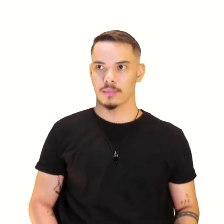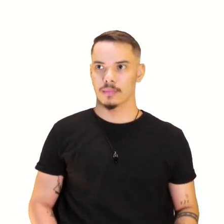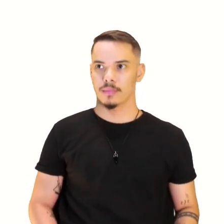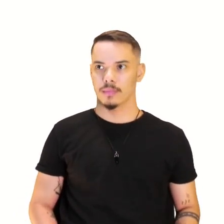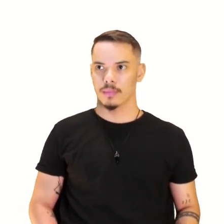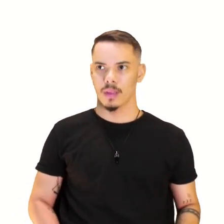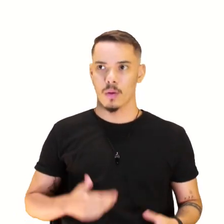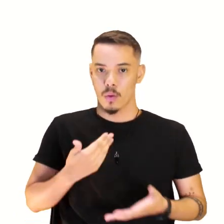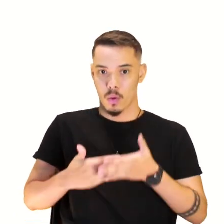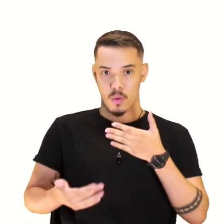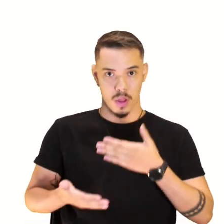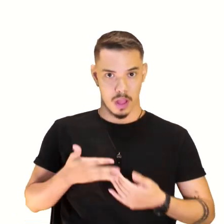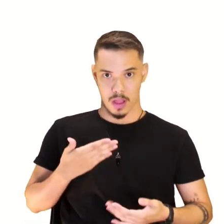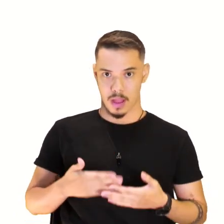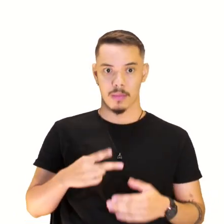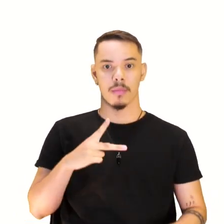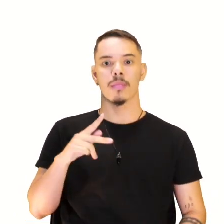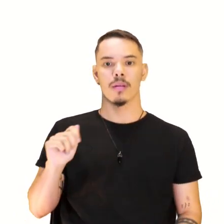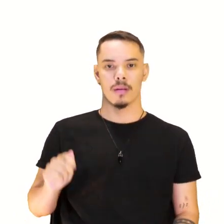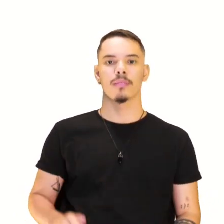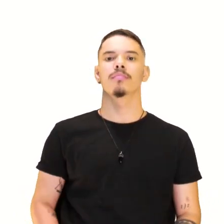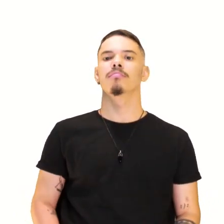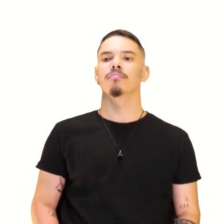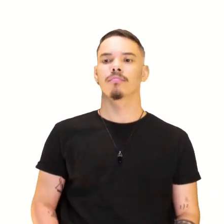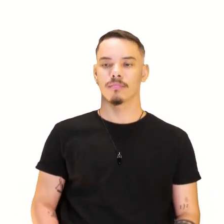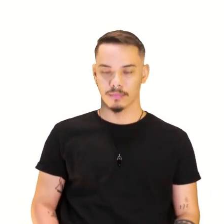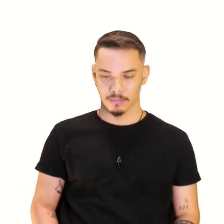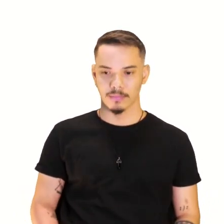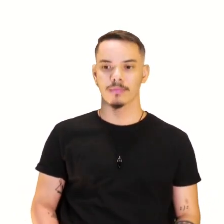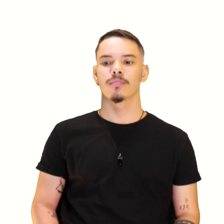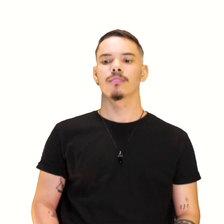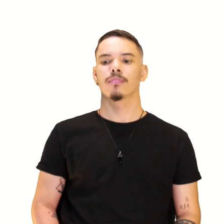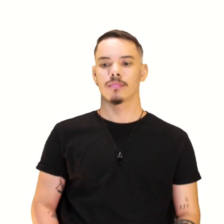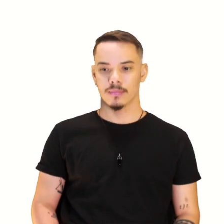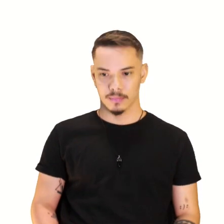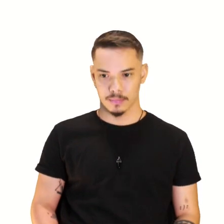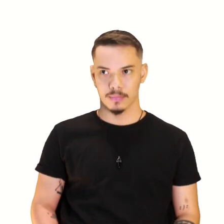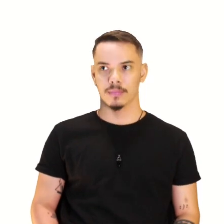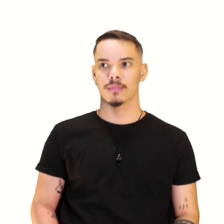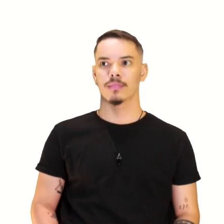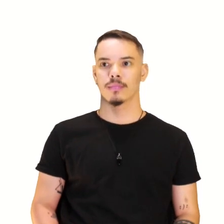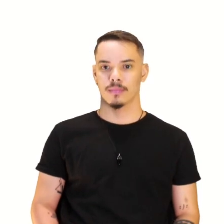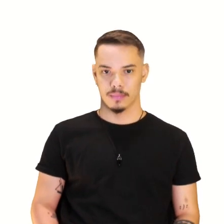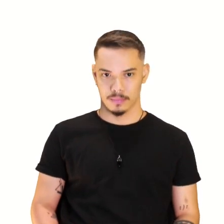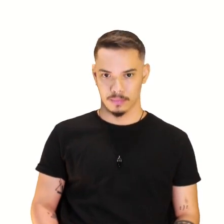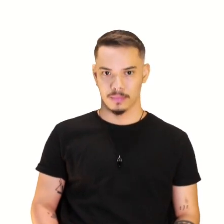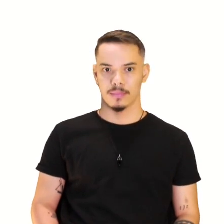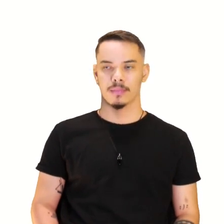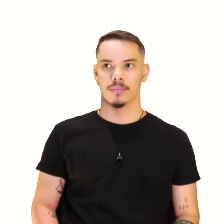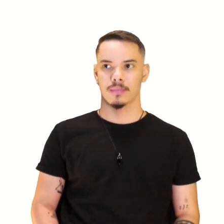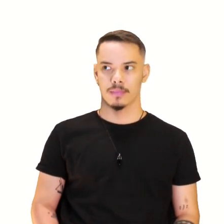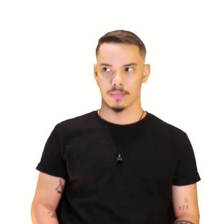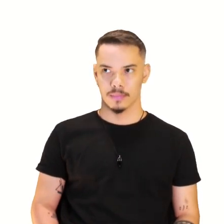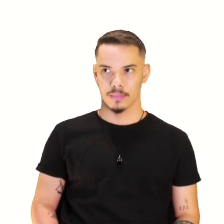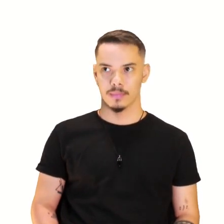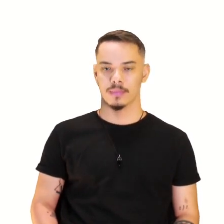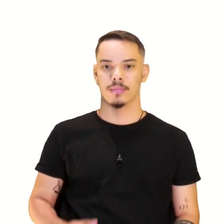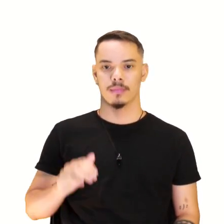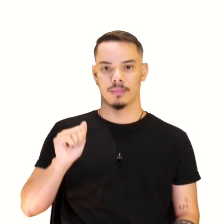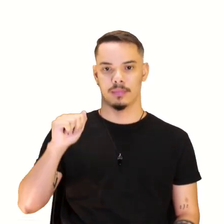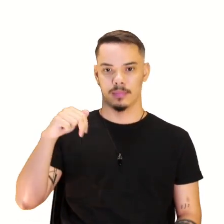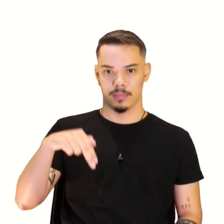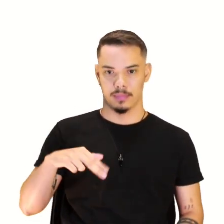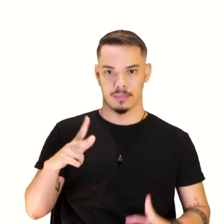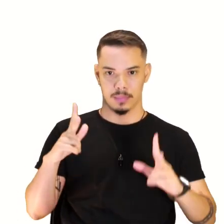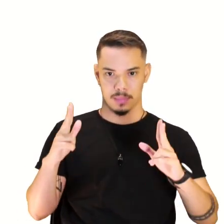serve para qualquer uma PA? Serve, te conto que serve. Te digo. Termo geral da PA. O AN é